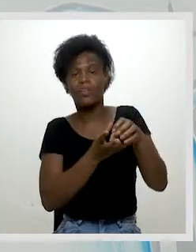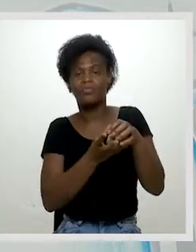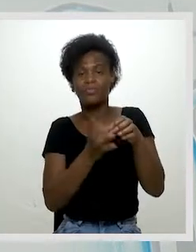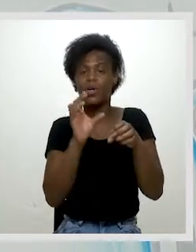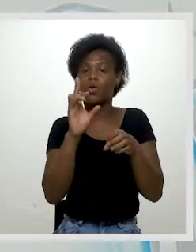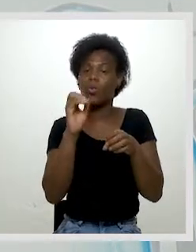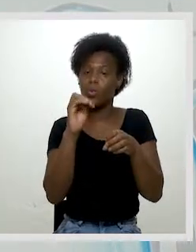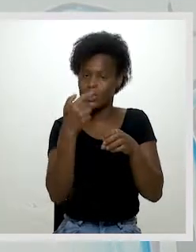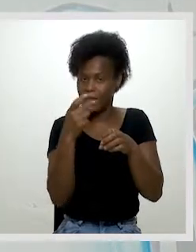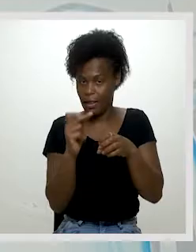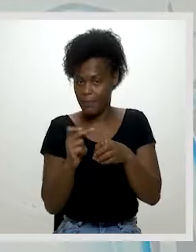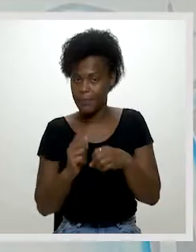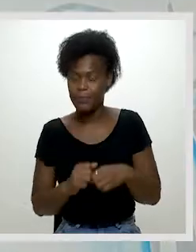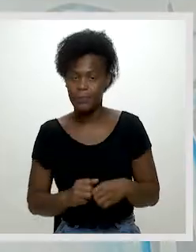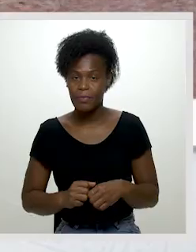planeta Terra.